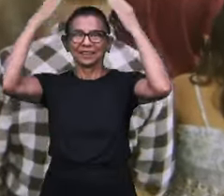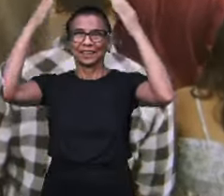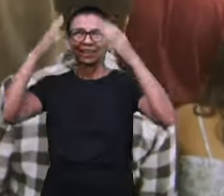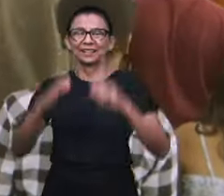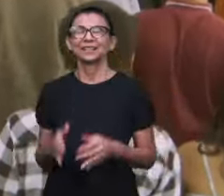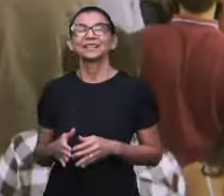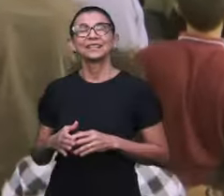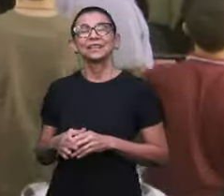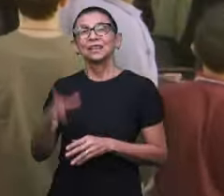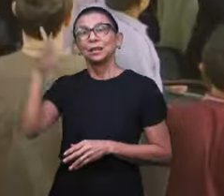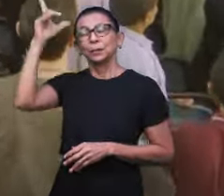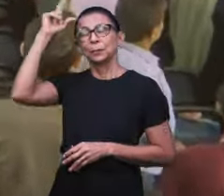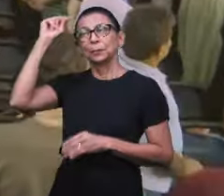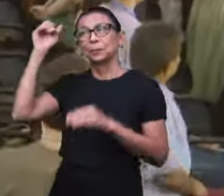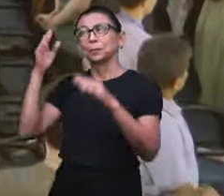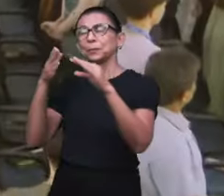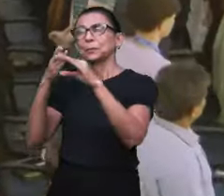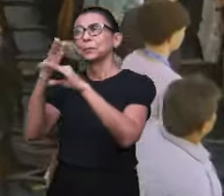estarei.